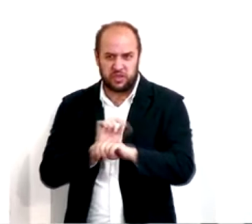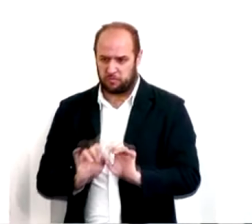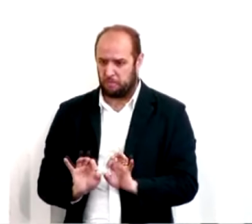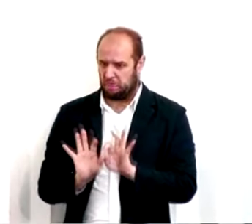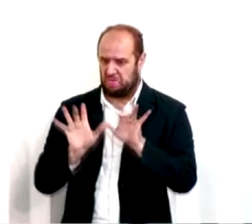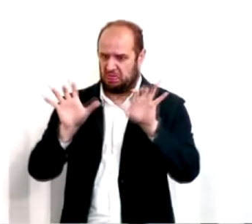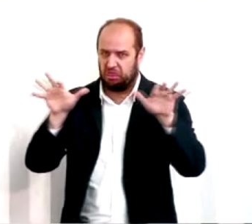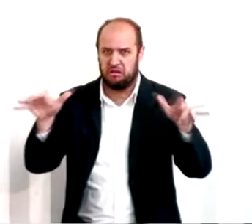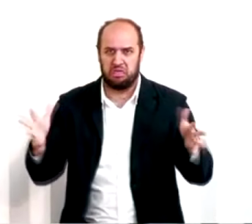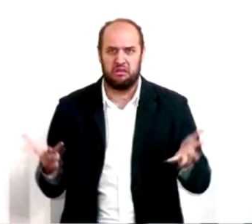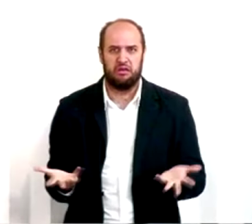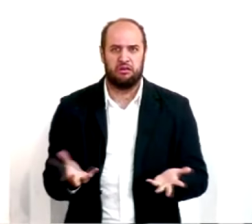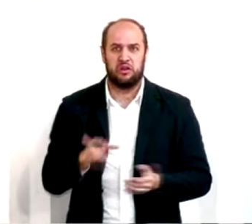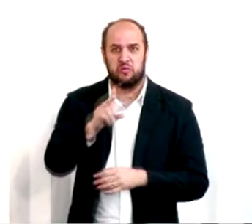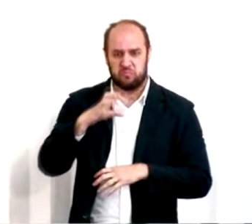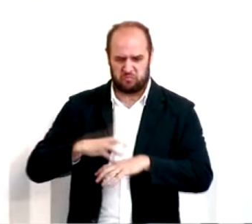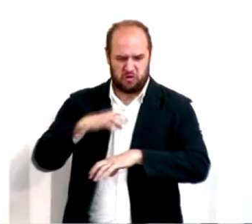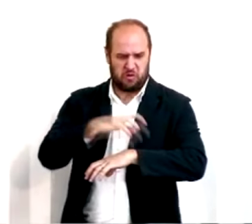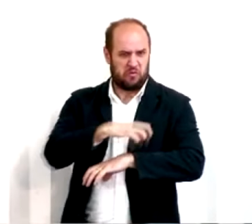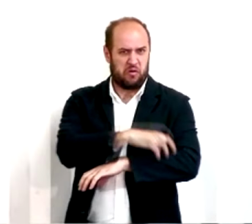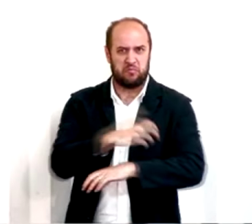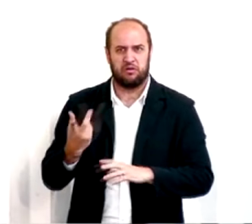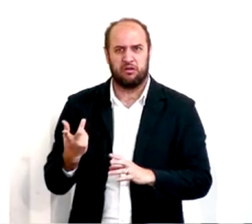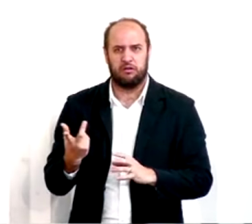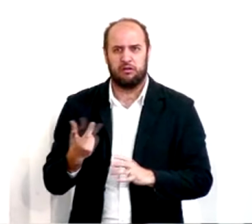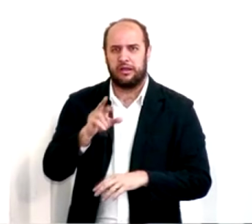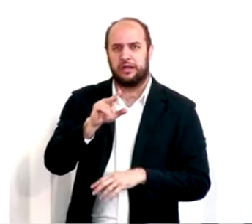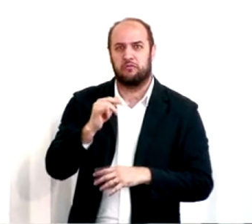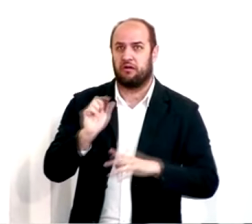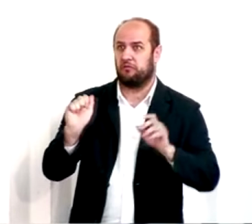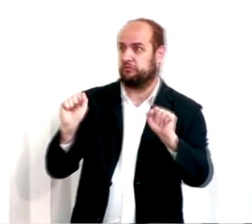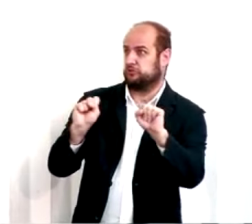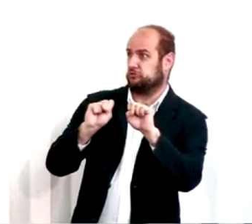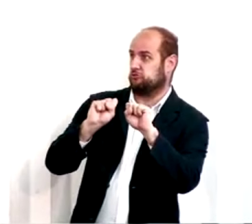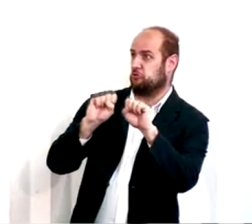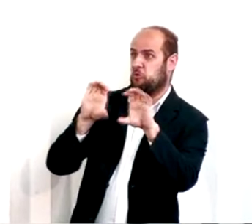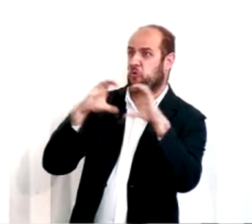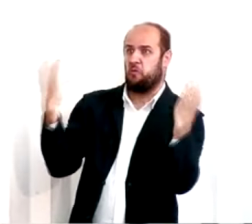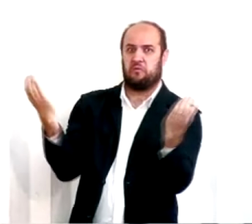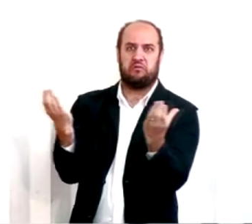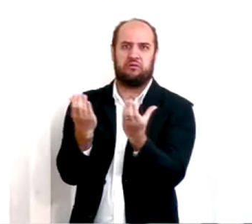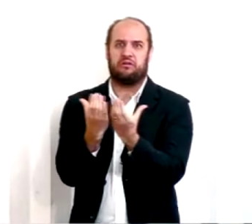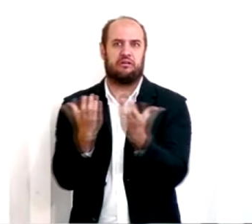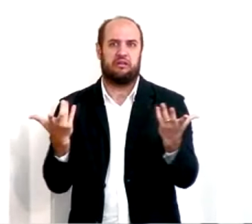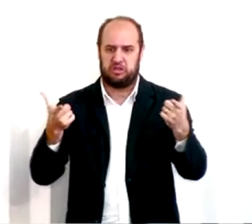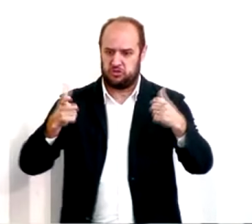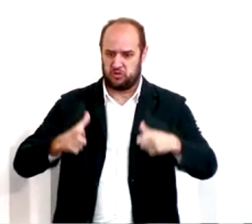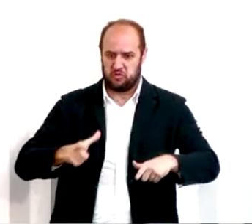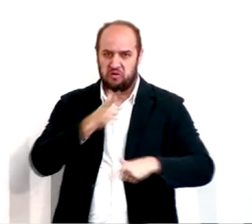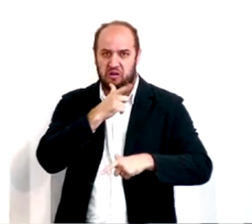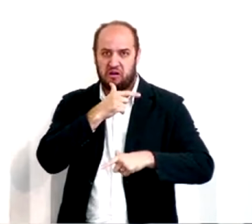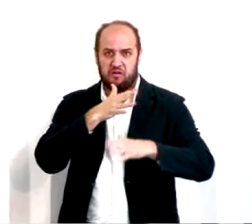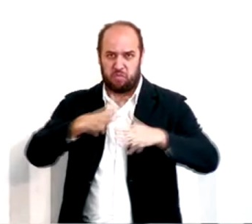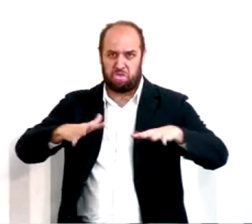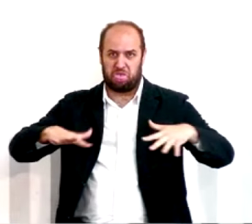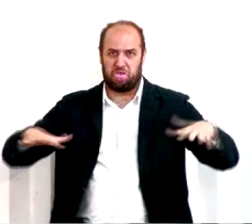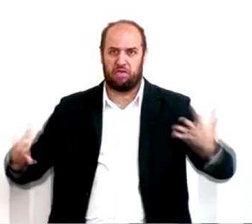esconderijos ou de rãs participando de um simpósio ao redor do seu Pântano